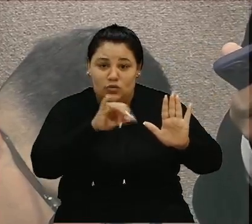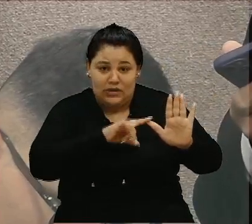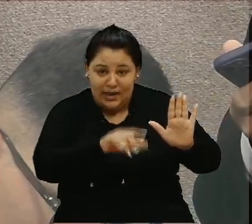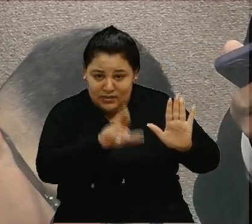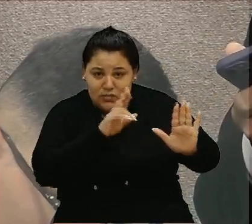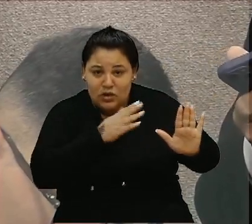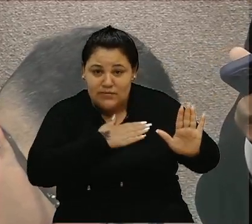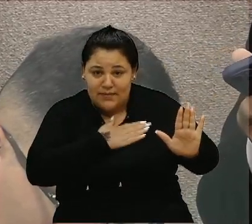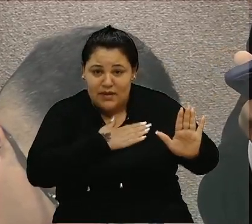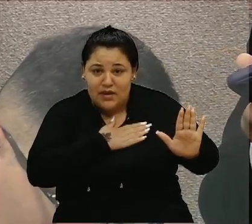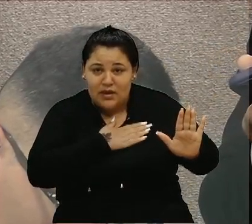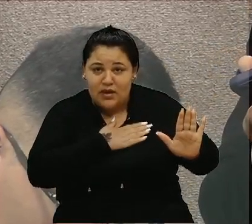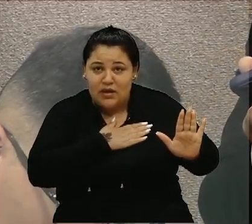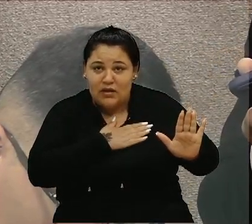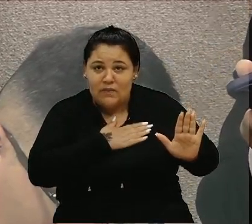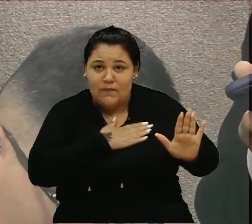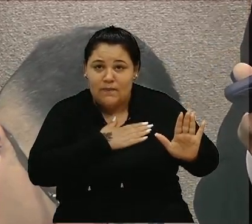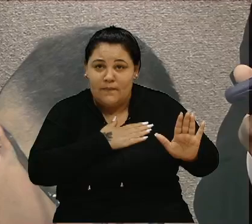né?